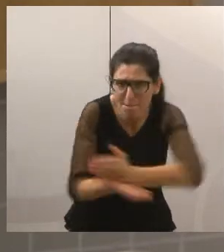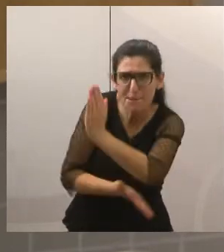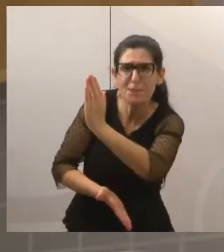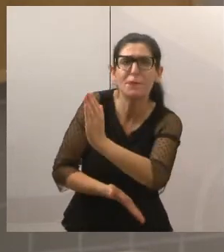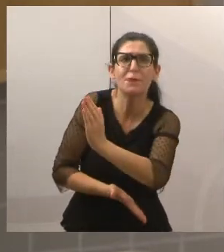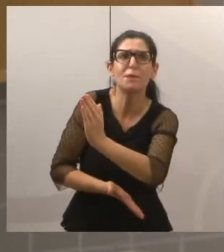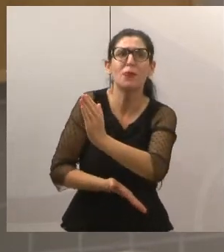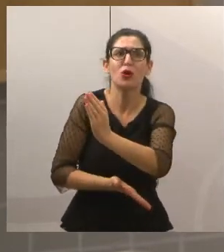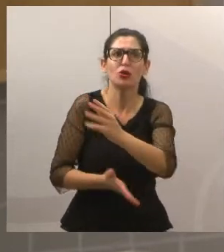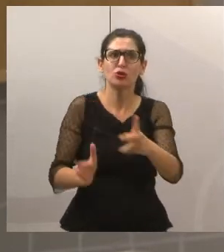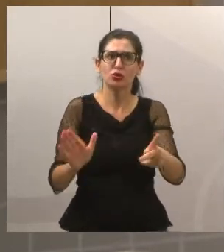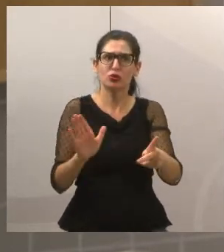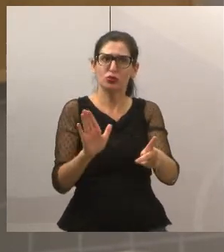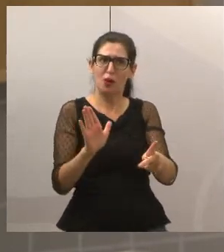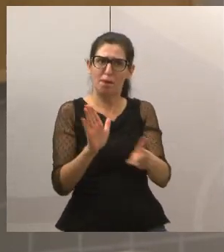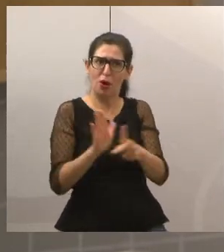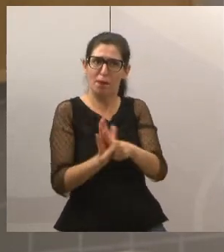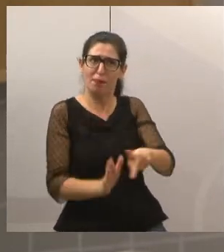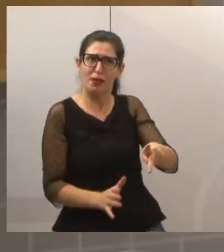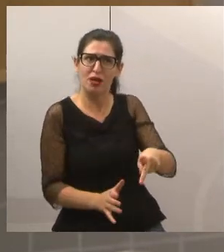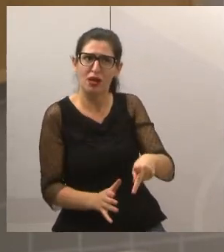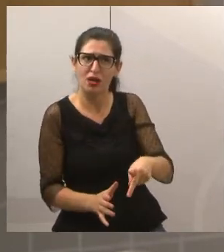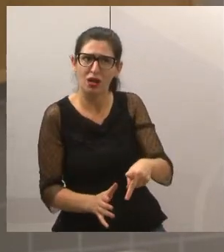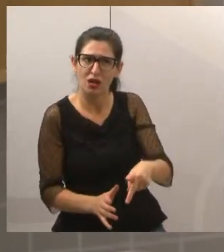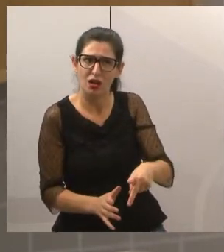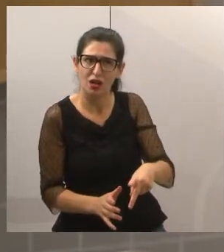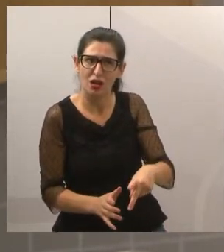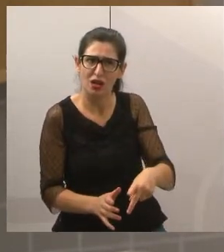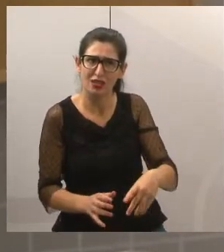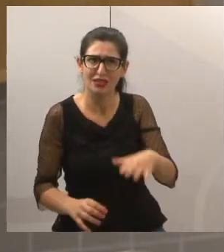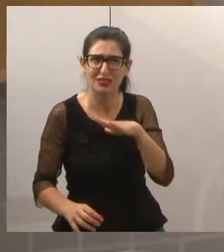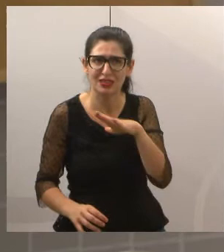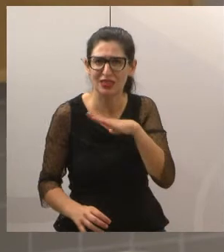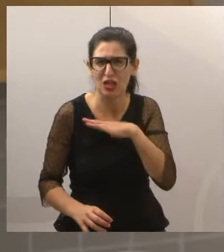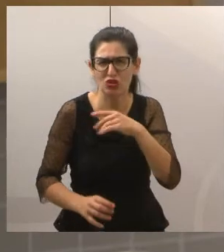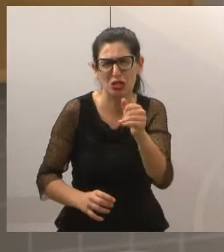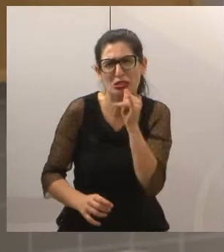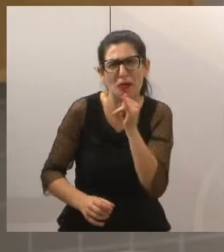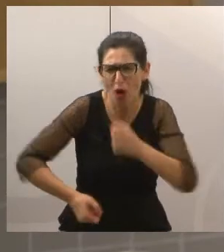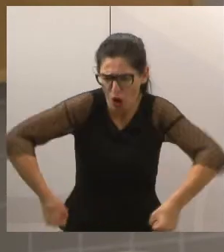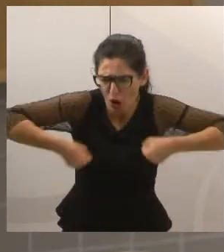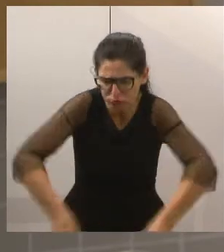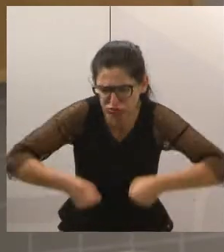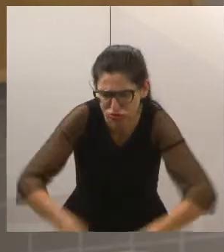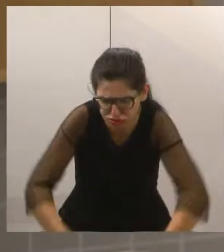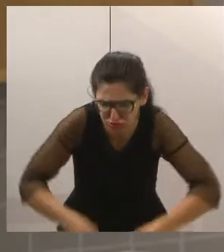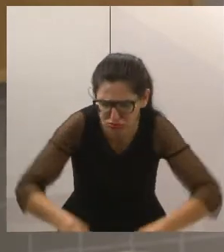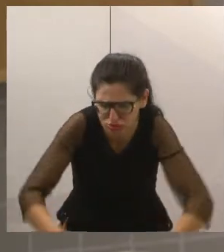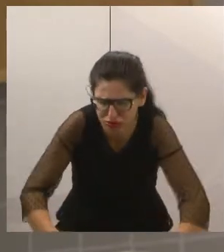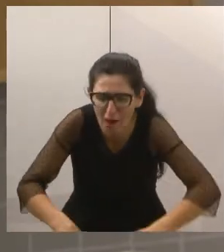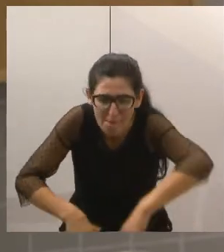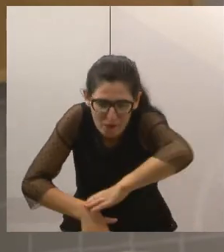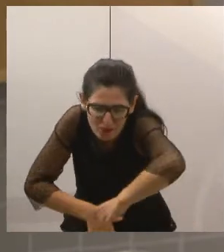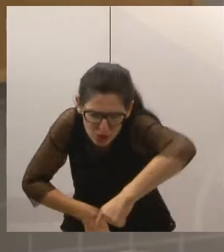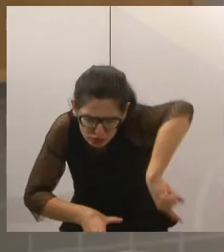Instituto de Patrimônio, né, para que, caso haja alguma escavação e encontre-se algum